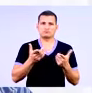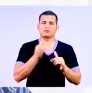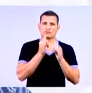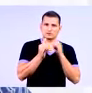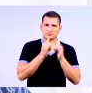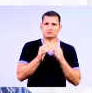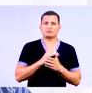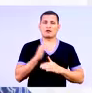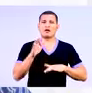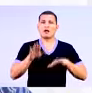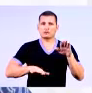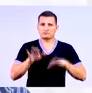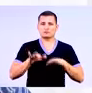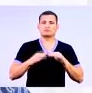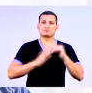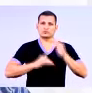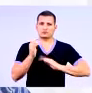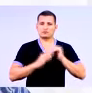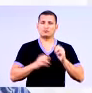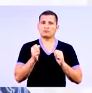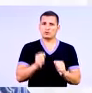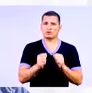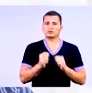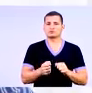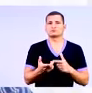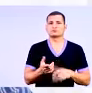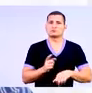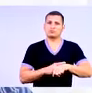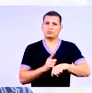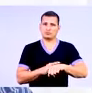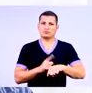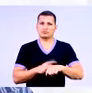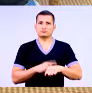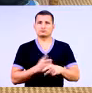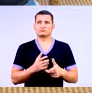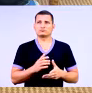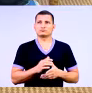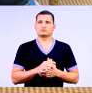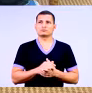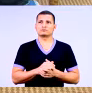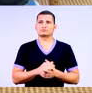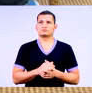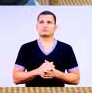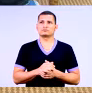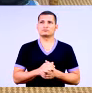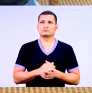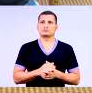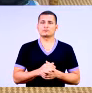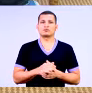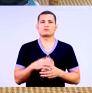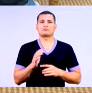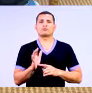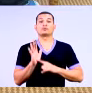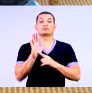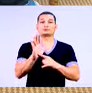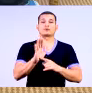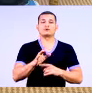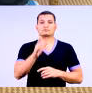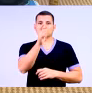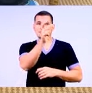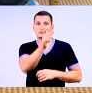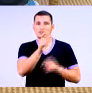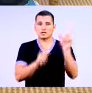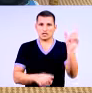Às vezes o profissional ele pode, nesse momento, expor o cliente. E de que maneira ele pode expor o cliente ou a pessoa que necessita